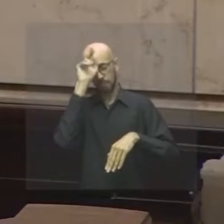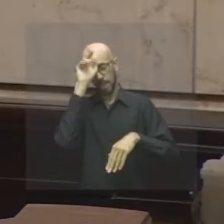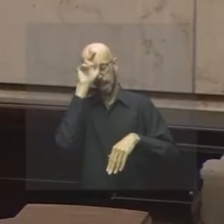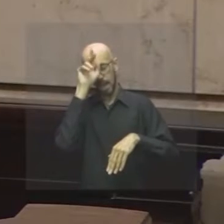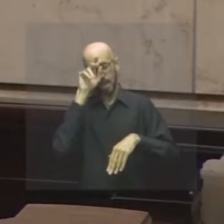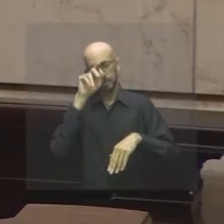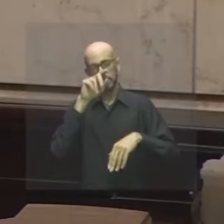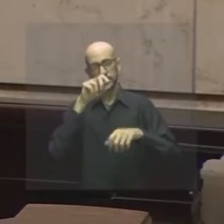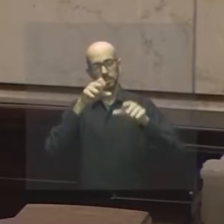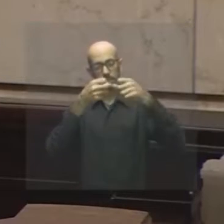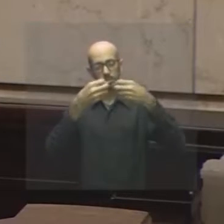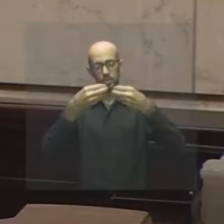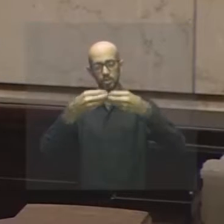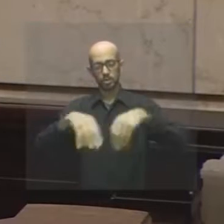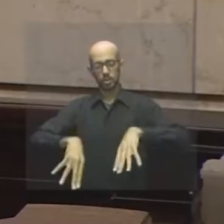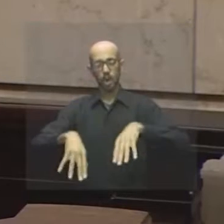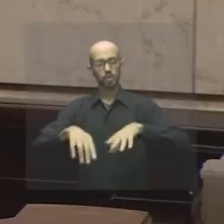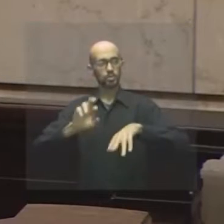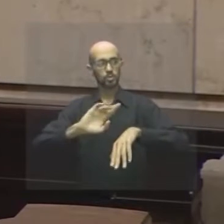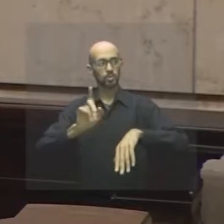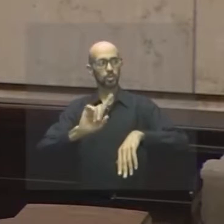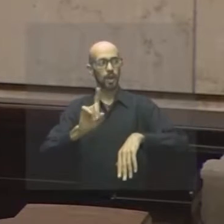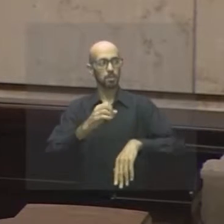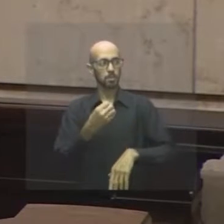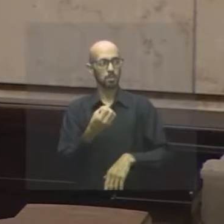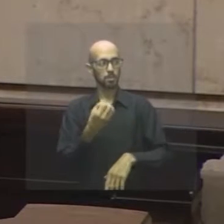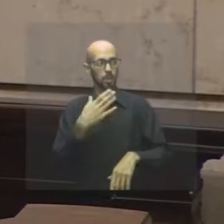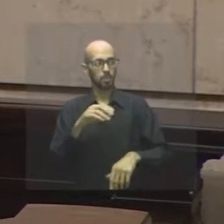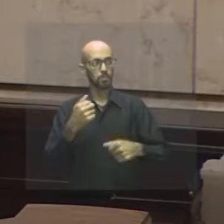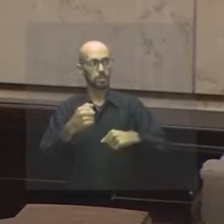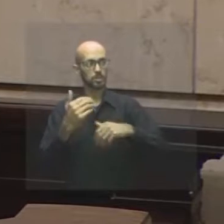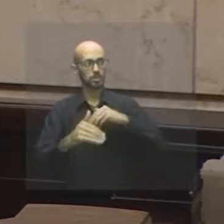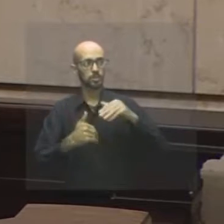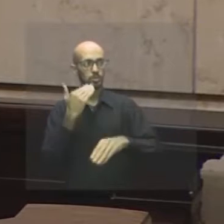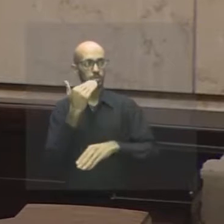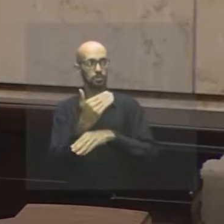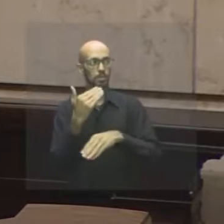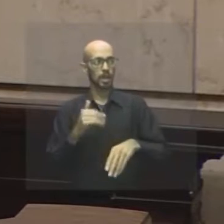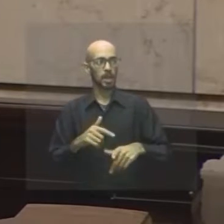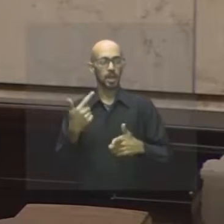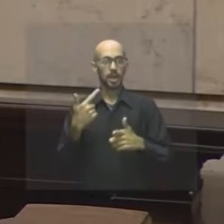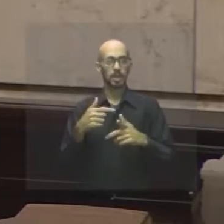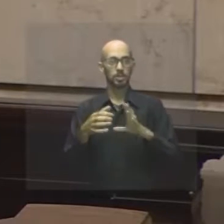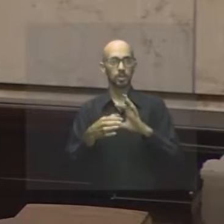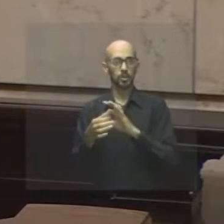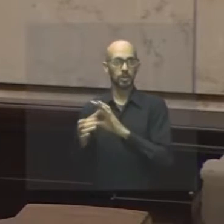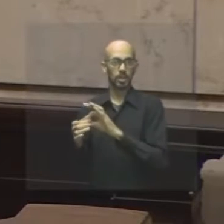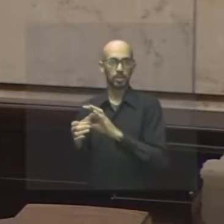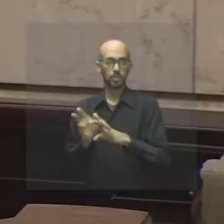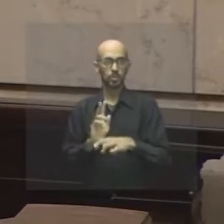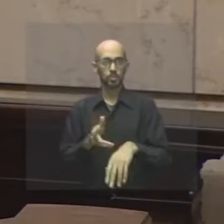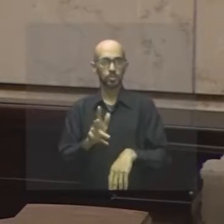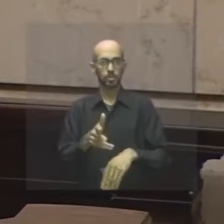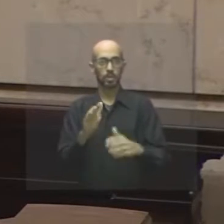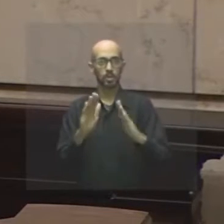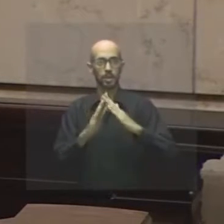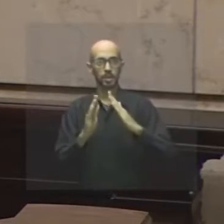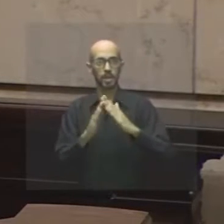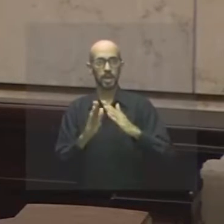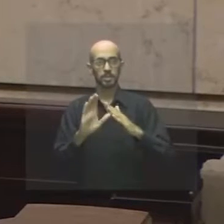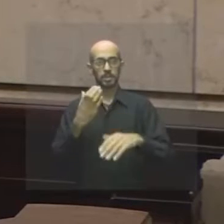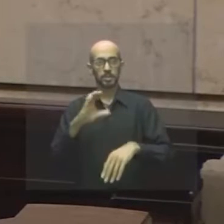adequado. Tem que ser superada essa situação, mantendo a Casa da Ciência, os